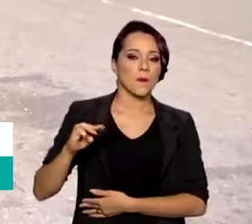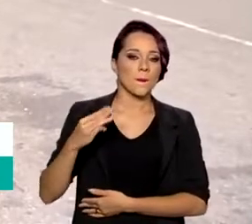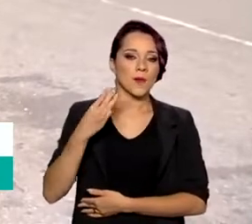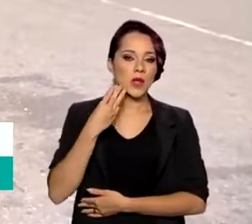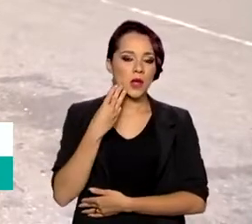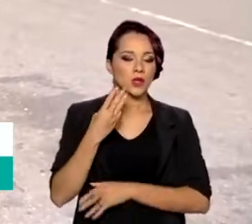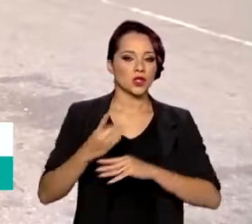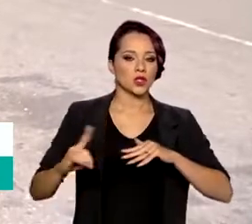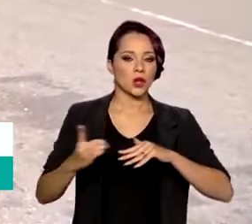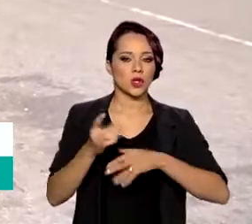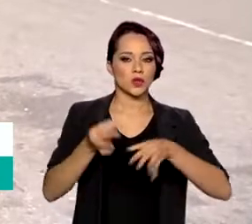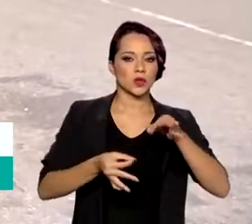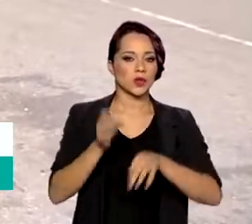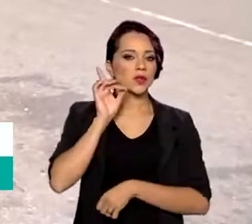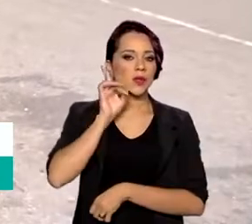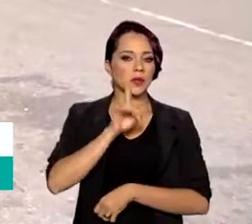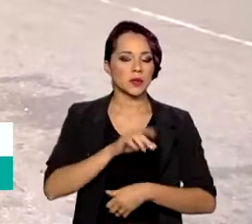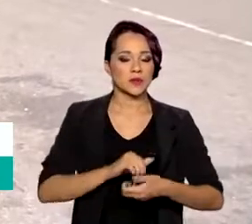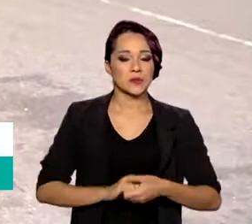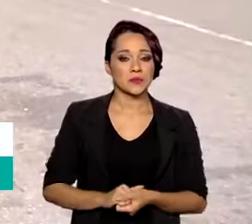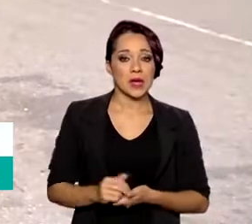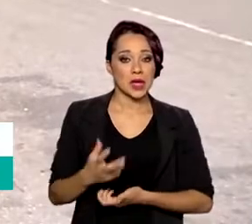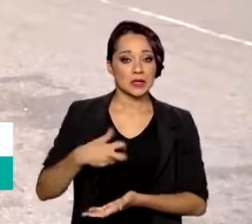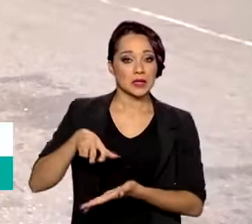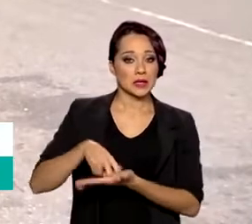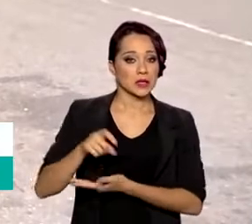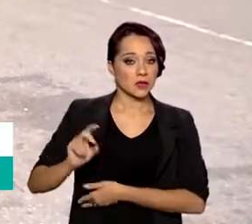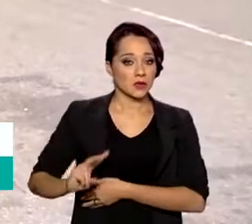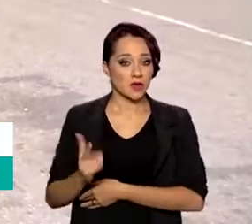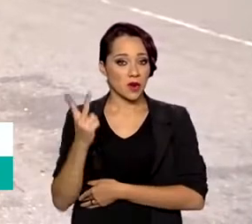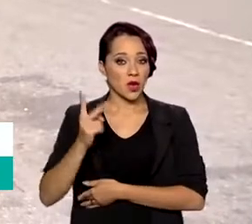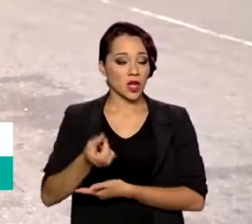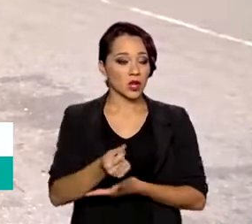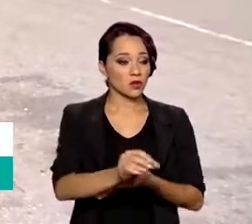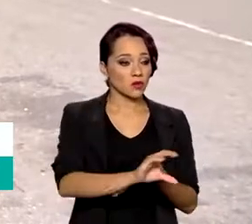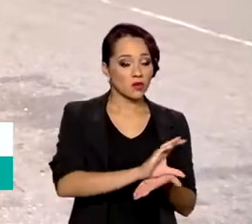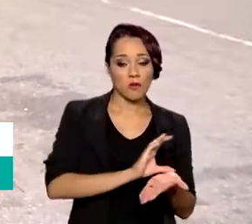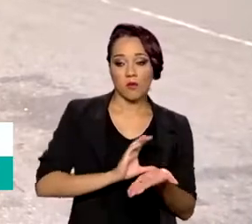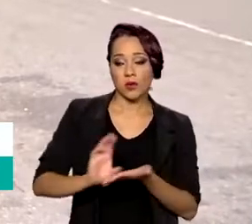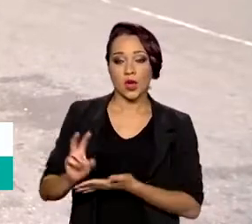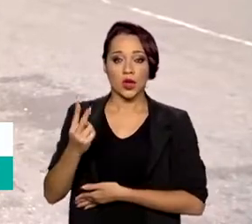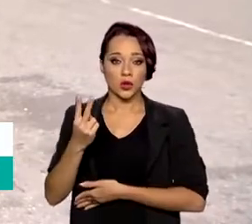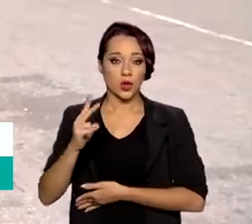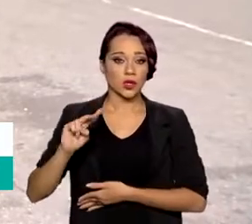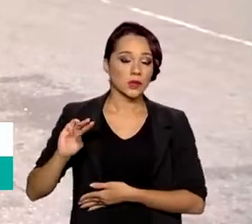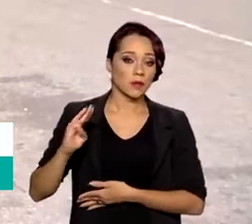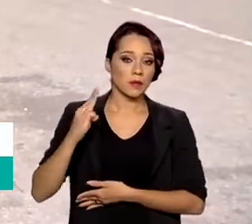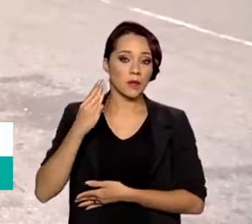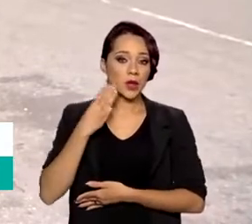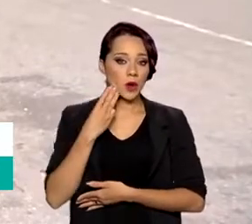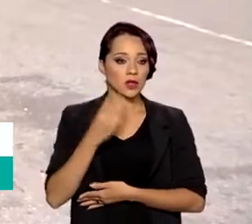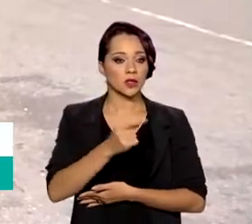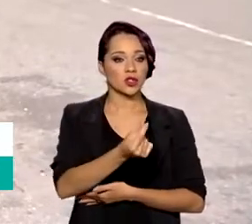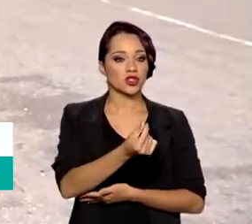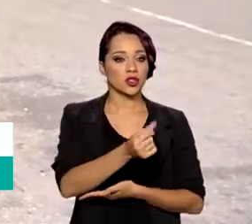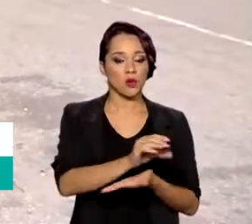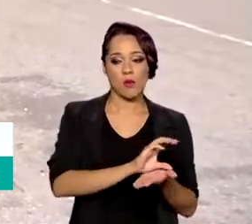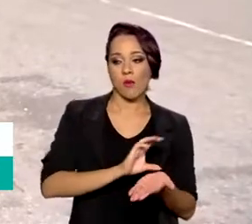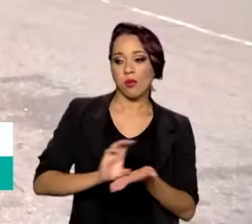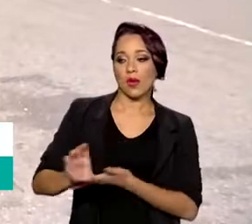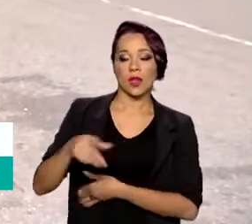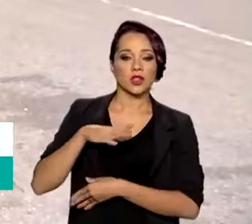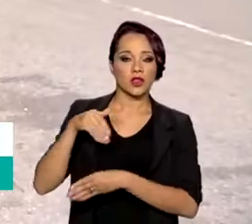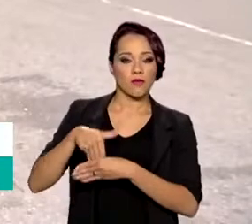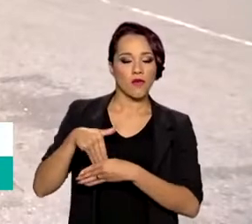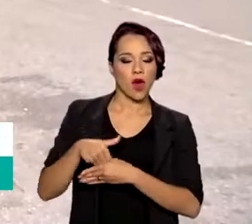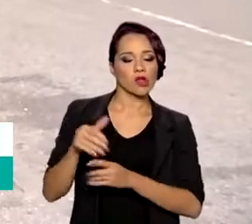justiça americana. De acordo com a sentença, esse foi o valor que ele transferiu, US$ 2 milhões, para jurados que tinham voto